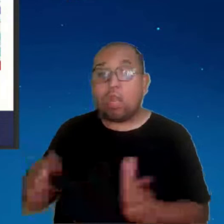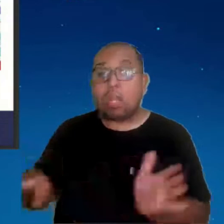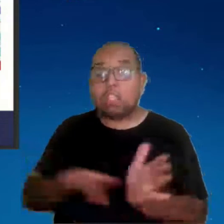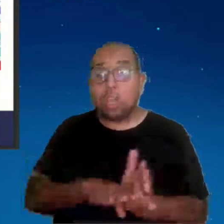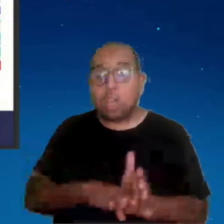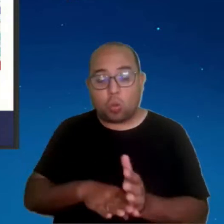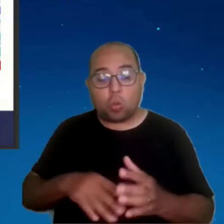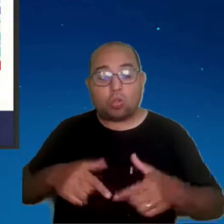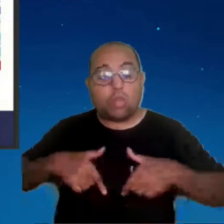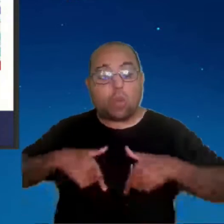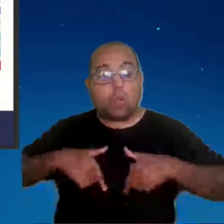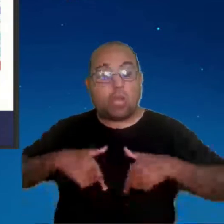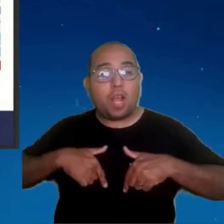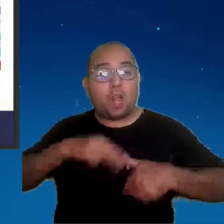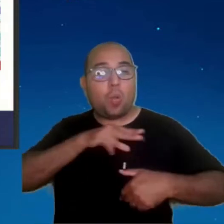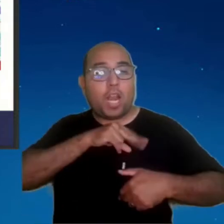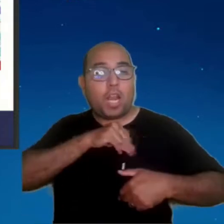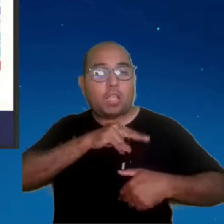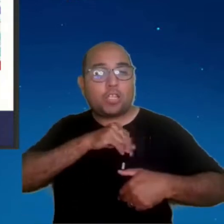um squeeze, né,